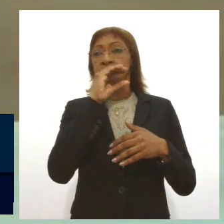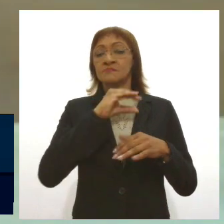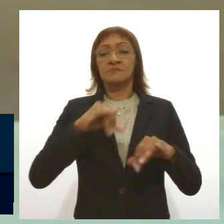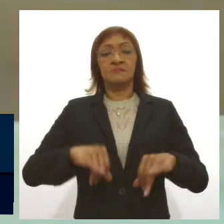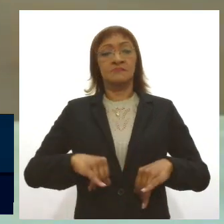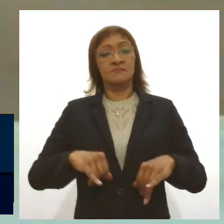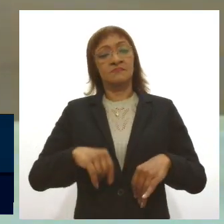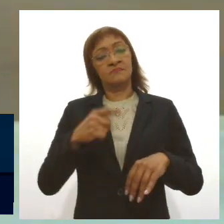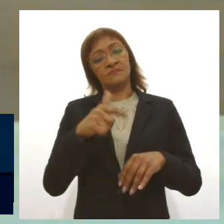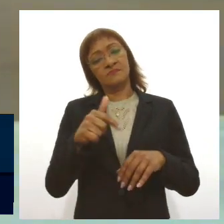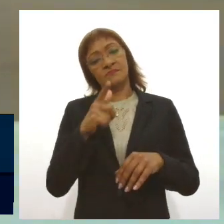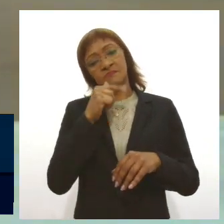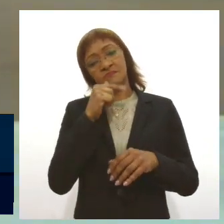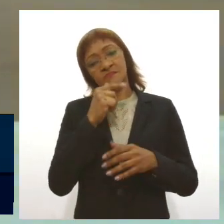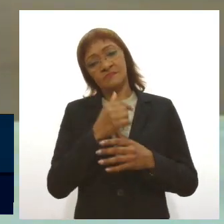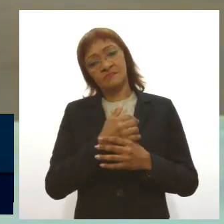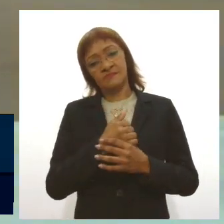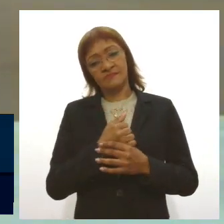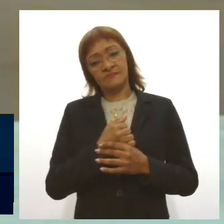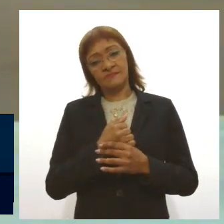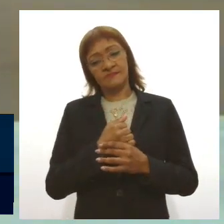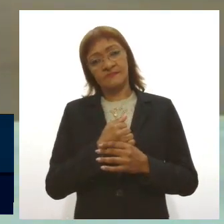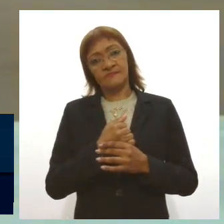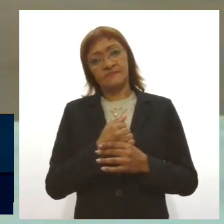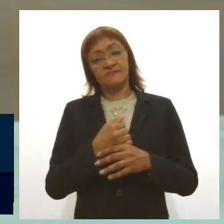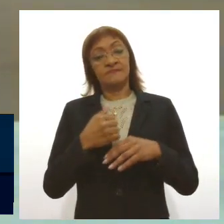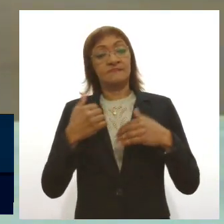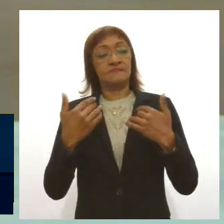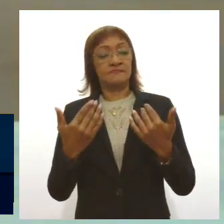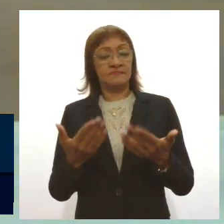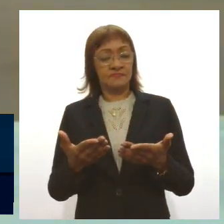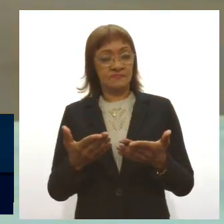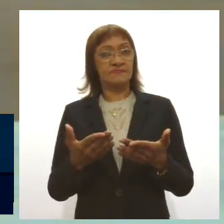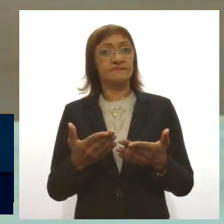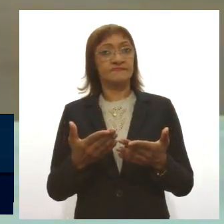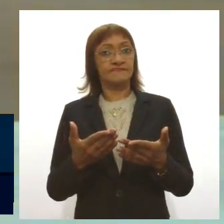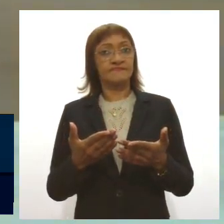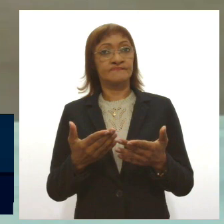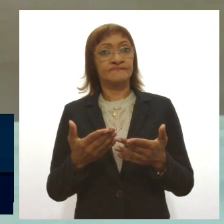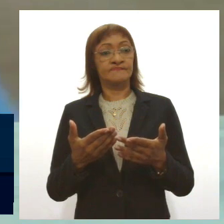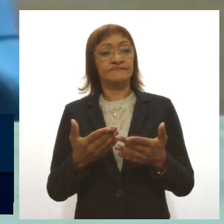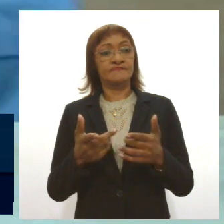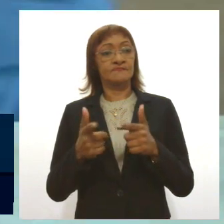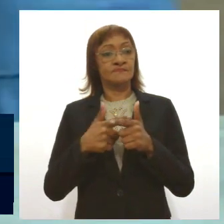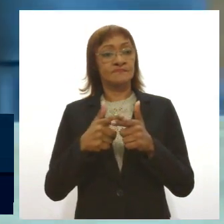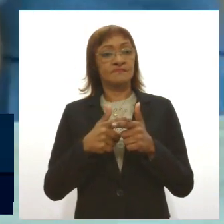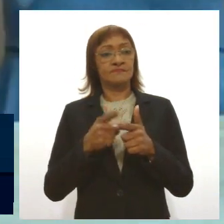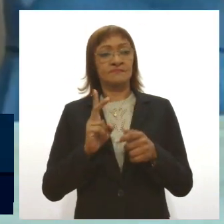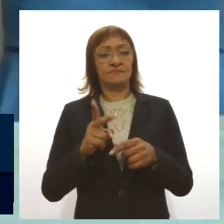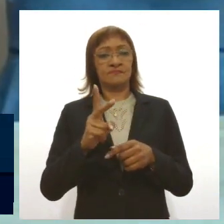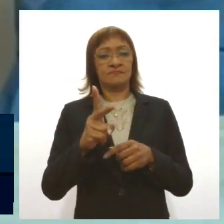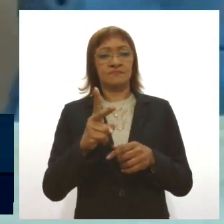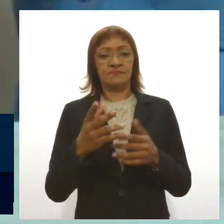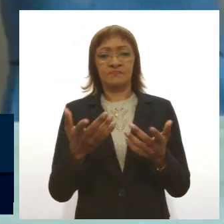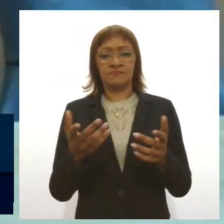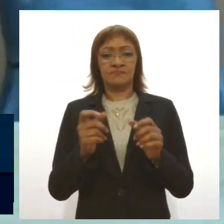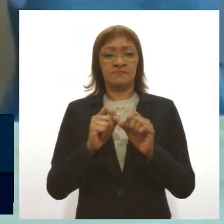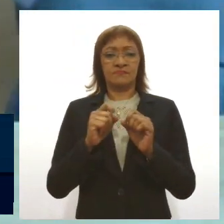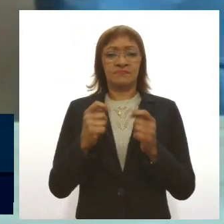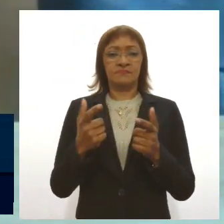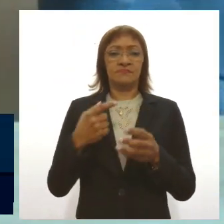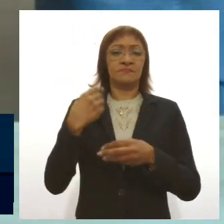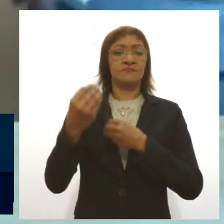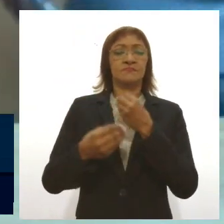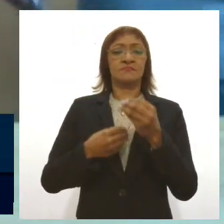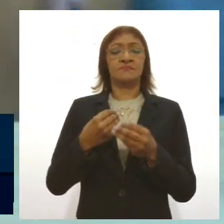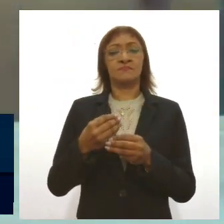atividade de carros-pipas. Então, assim, ainda é um problema. Lógico que avançamos, mas como a superintendência pode